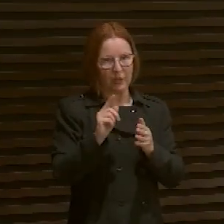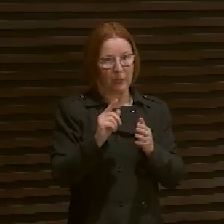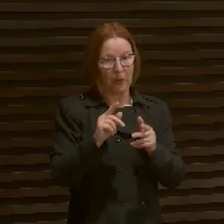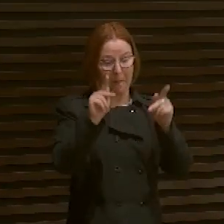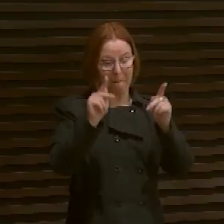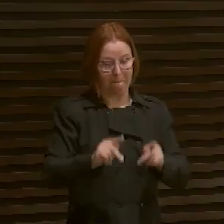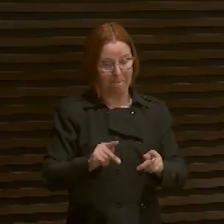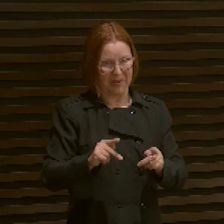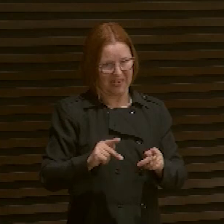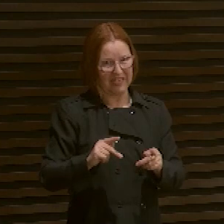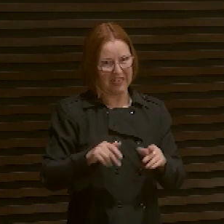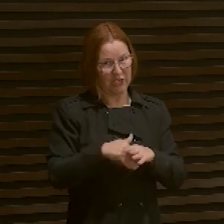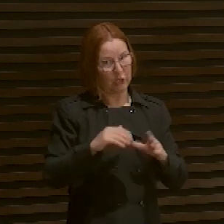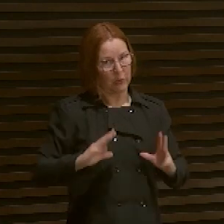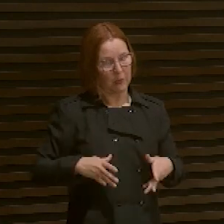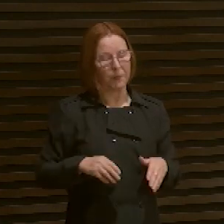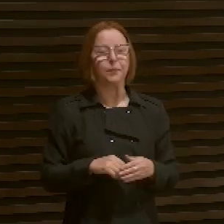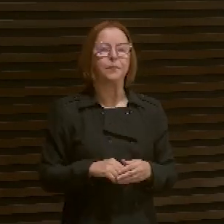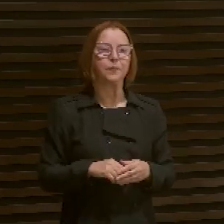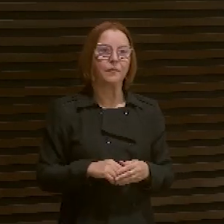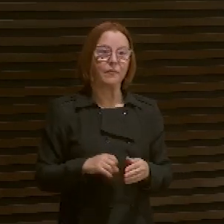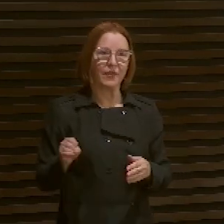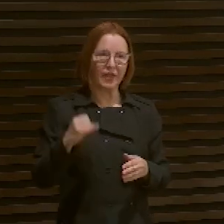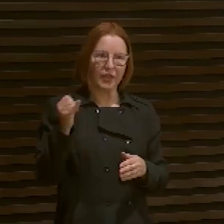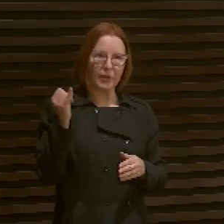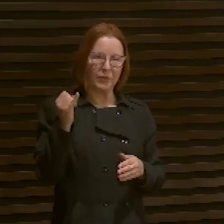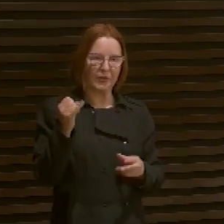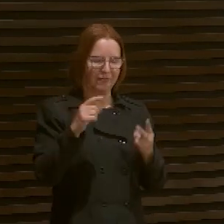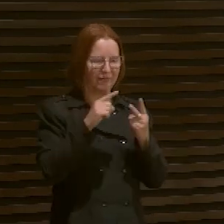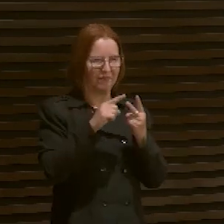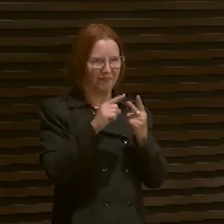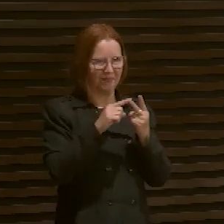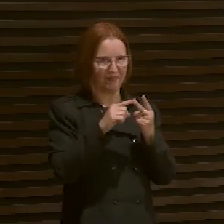aí, meus irmãos, é importante, eu quero trazer aqui um segundo princípio.